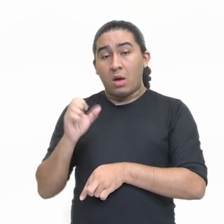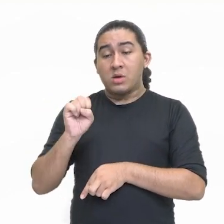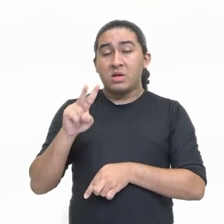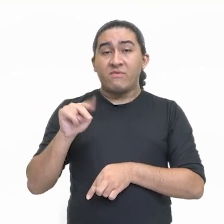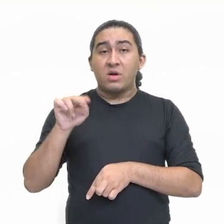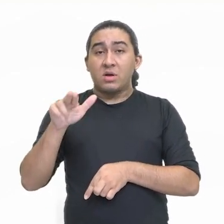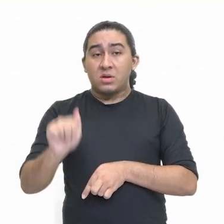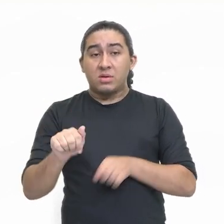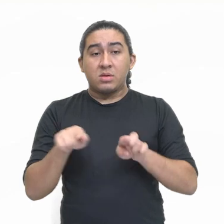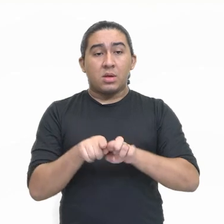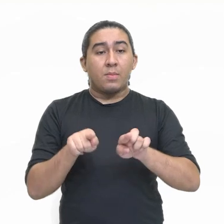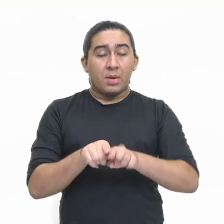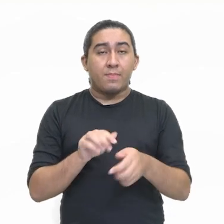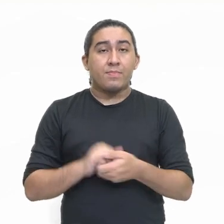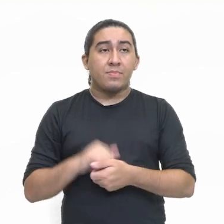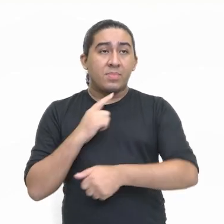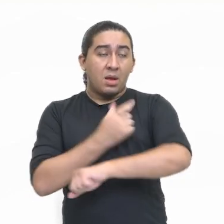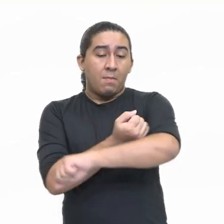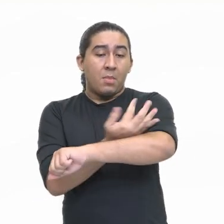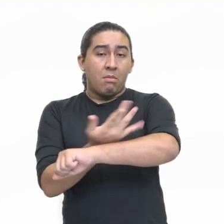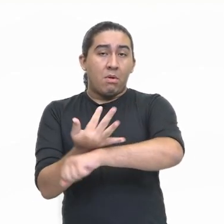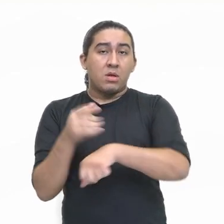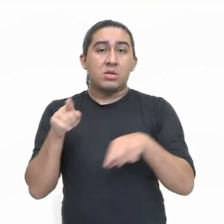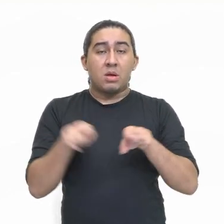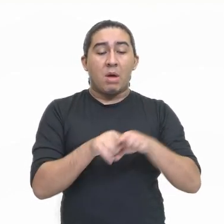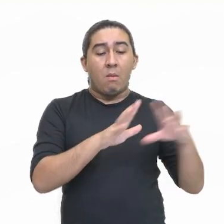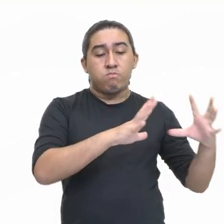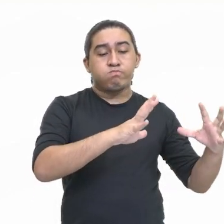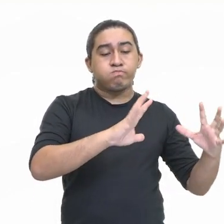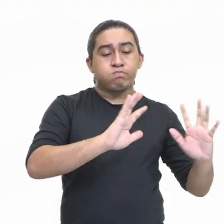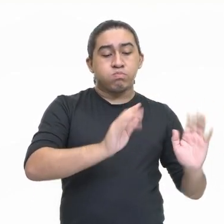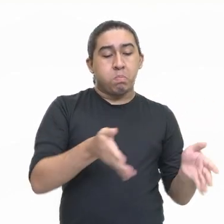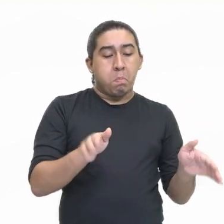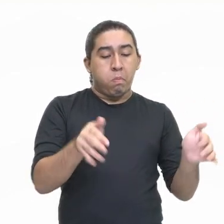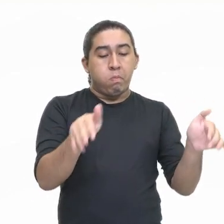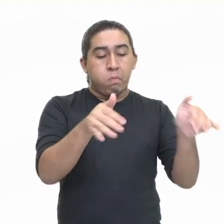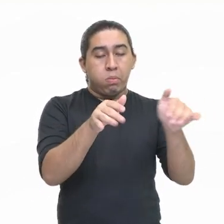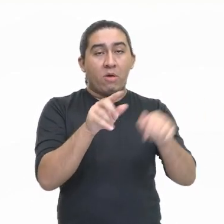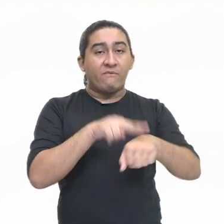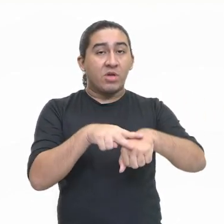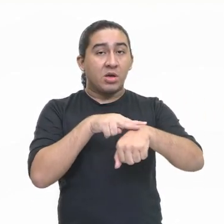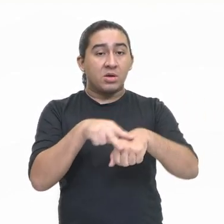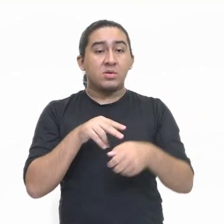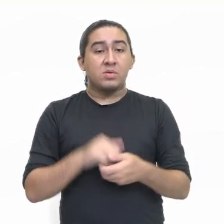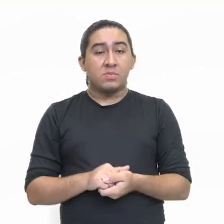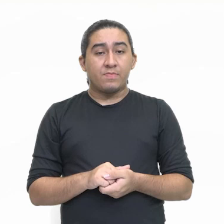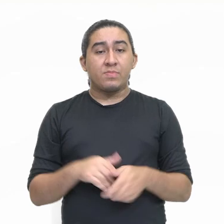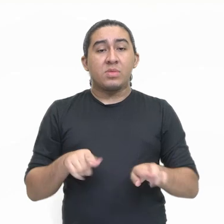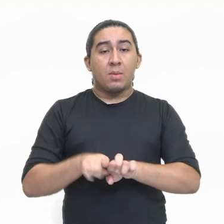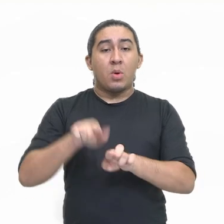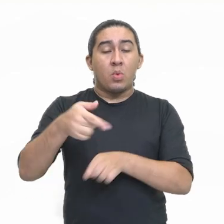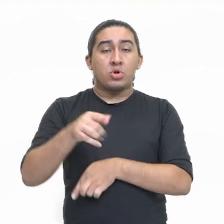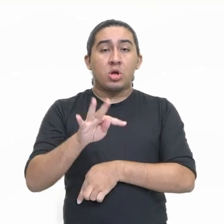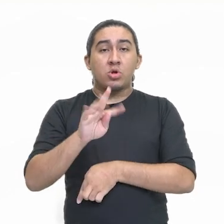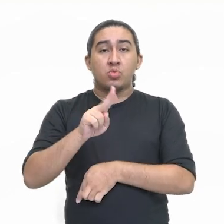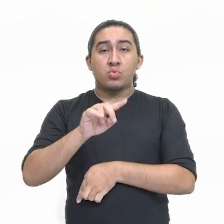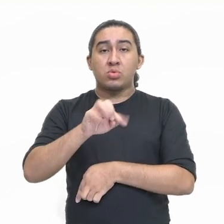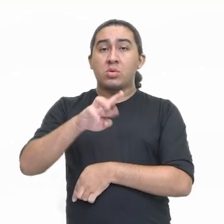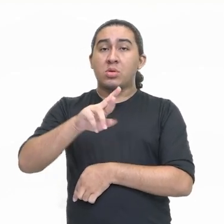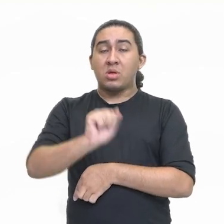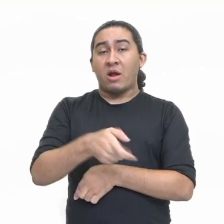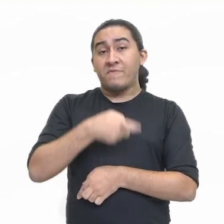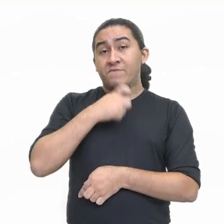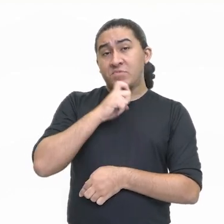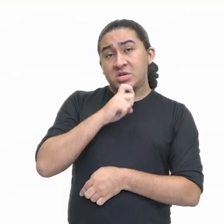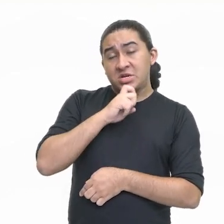graminhas já tem eh arbustos né neste ambiente tem as tund a tundra a